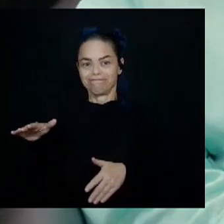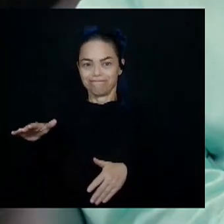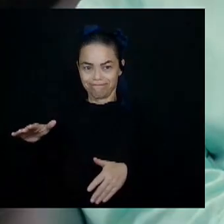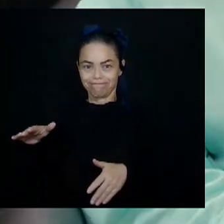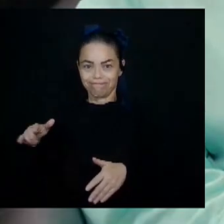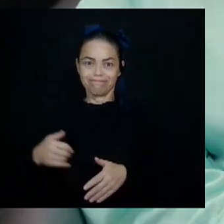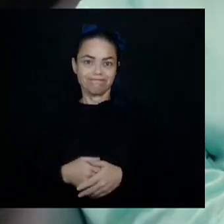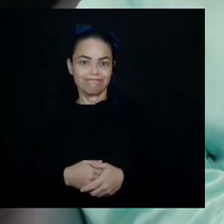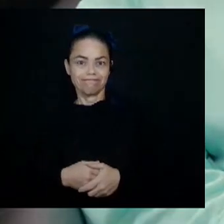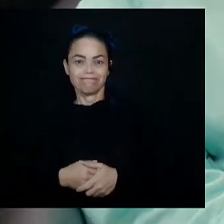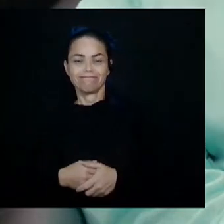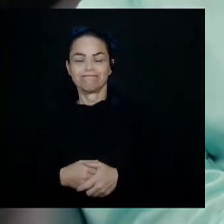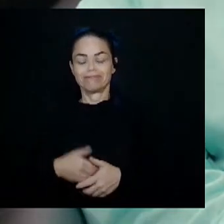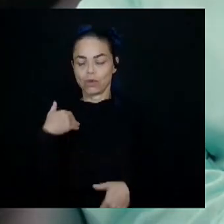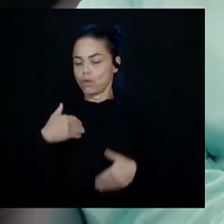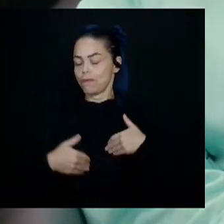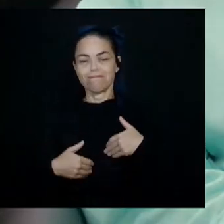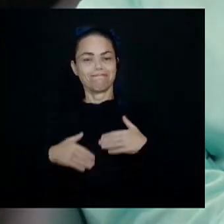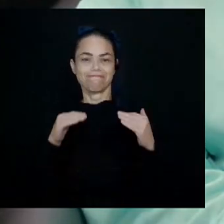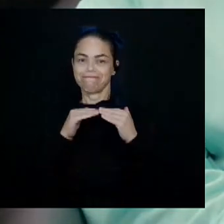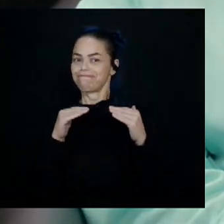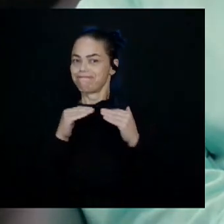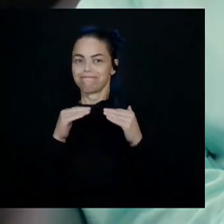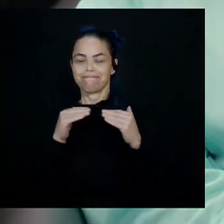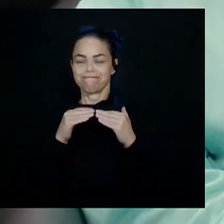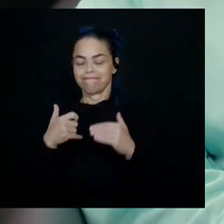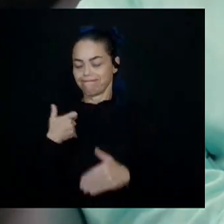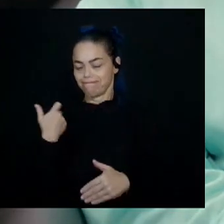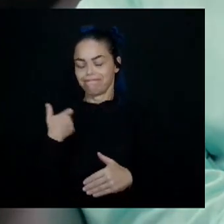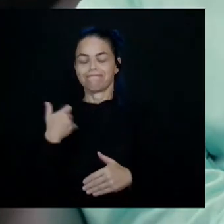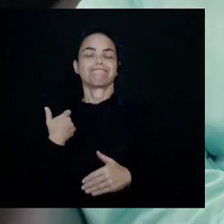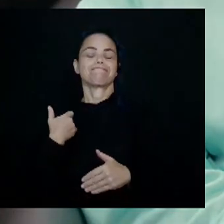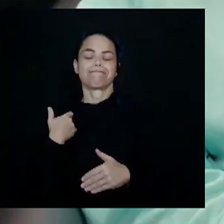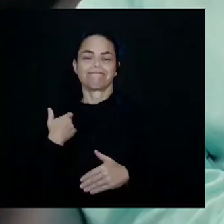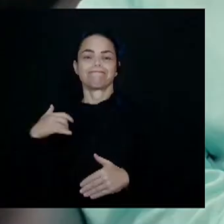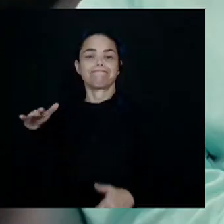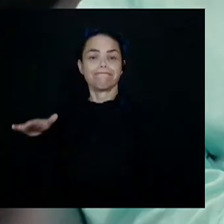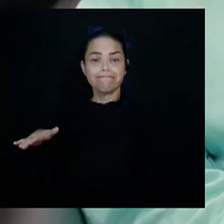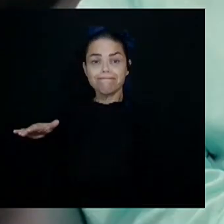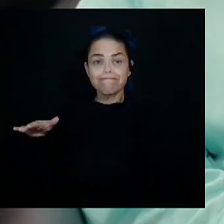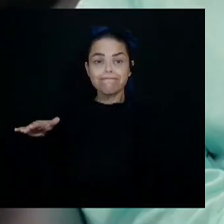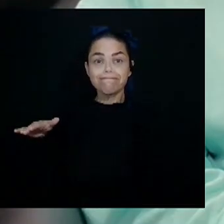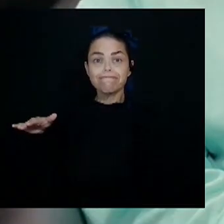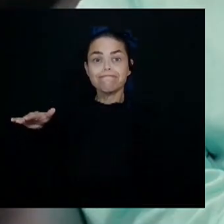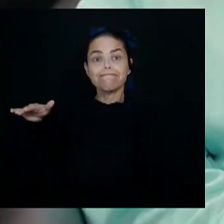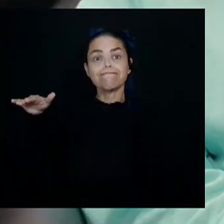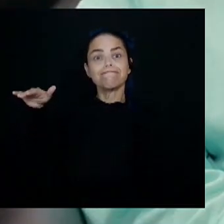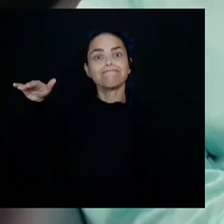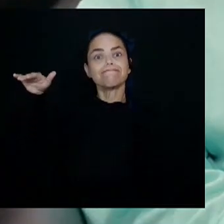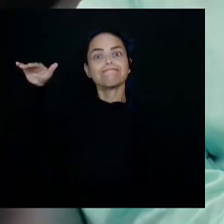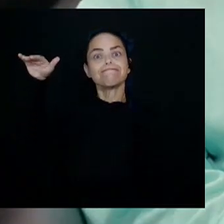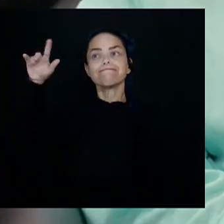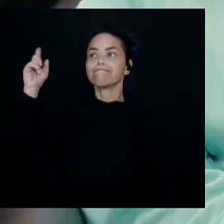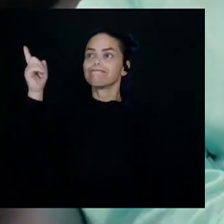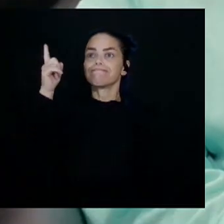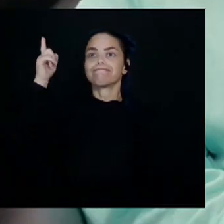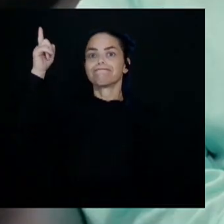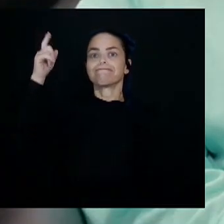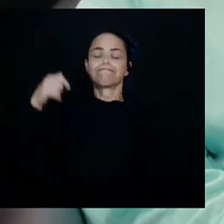O corpo não está condizendo com a idade dessa criança, tá? Então, uma criança muito alta para a